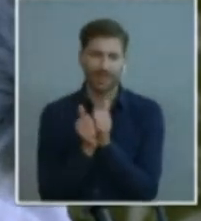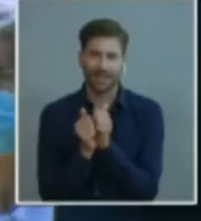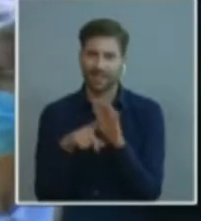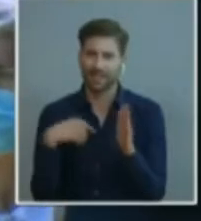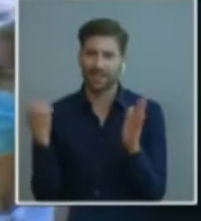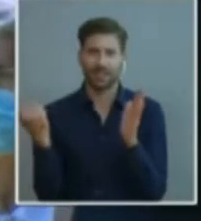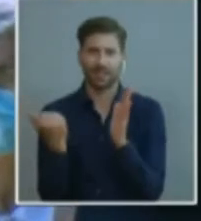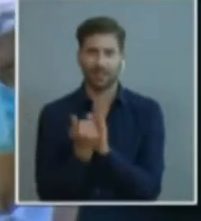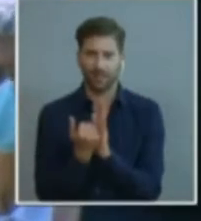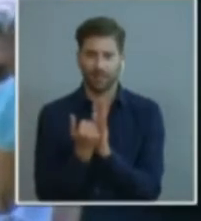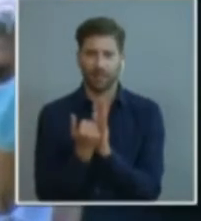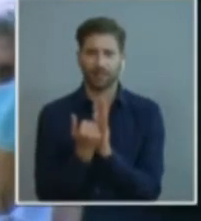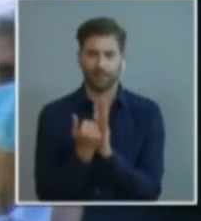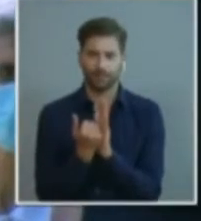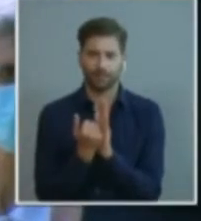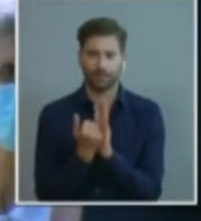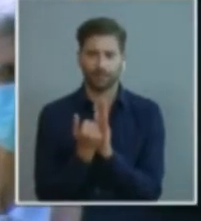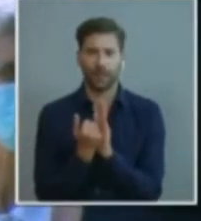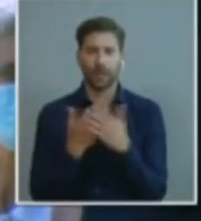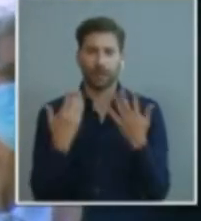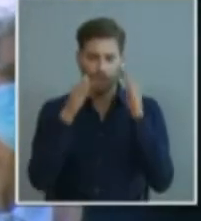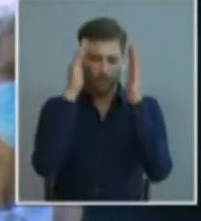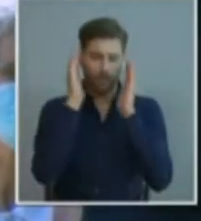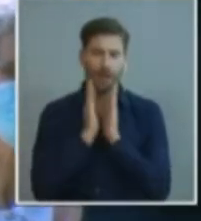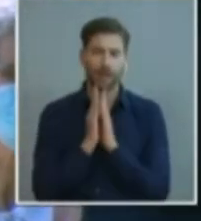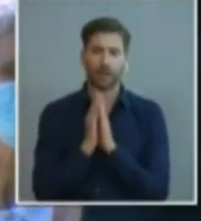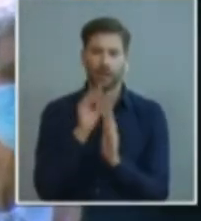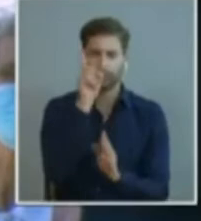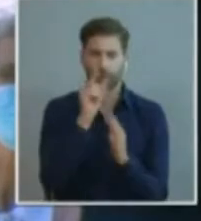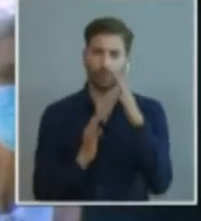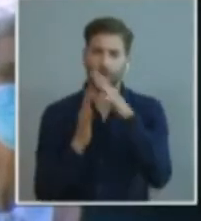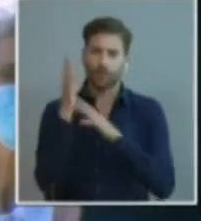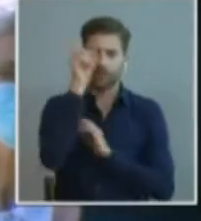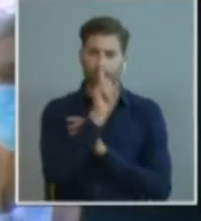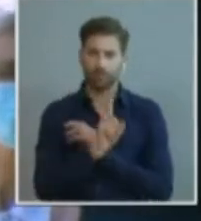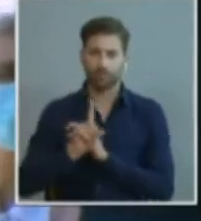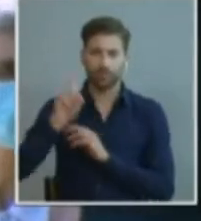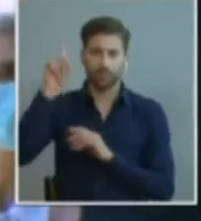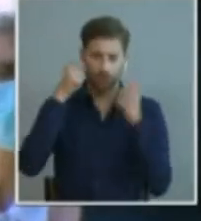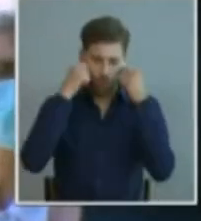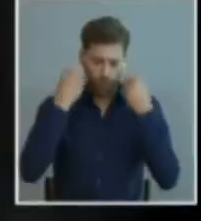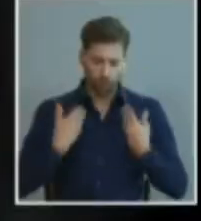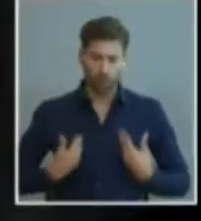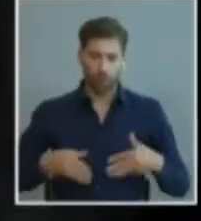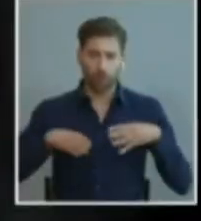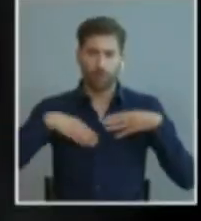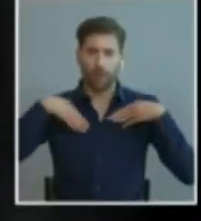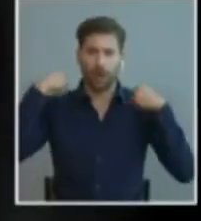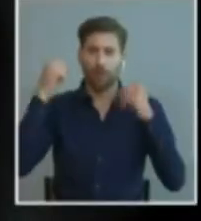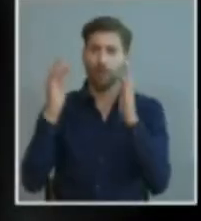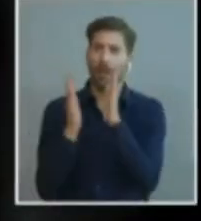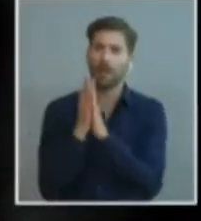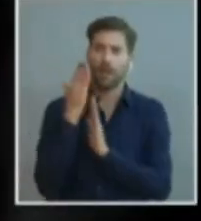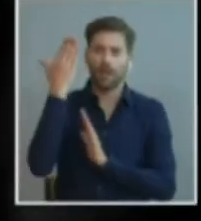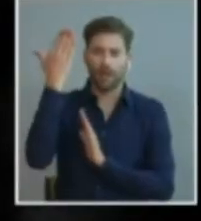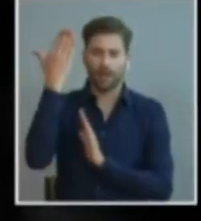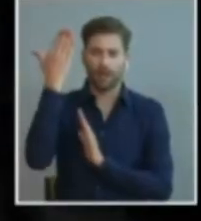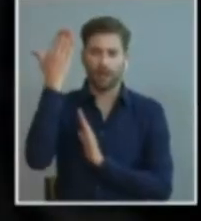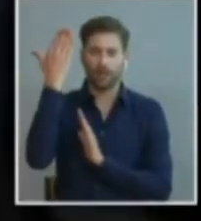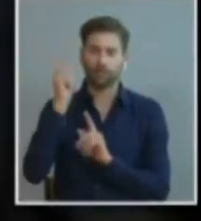Maria é assim elevada ao céu em corpo e alma e exaltada por Deus como